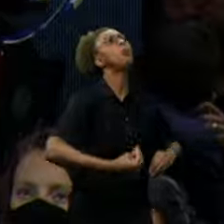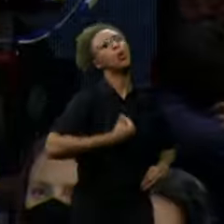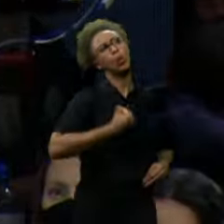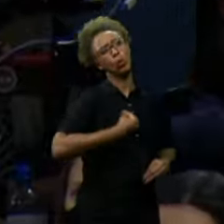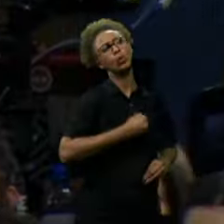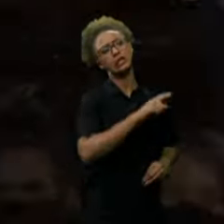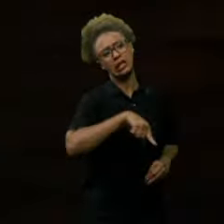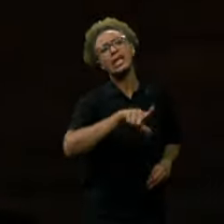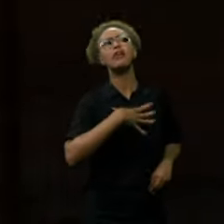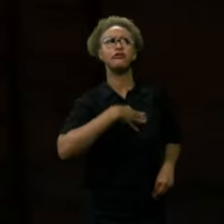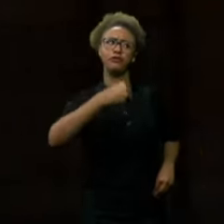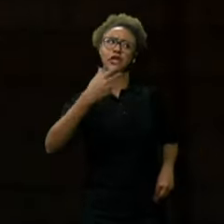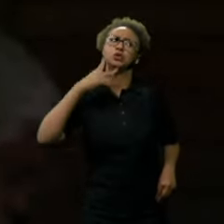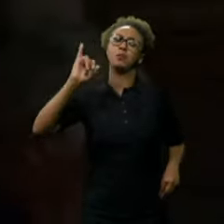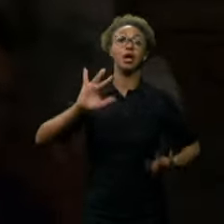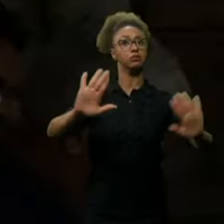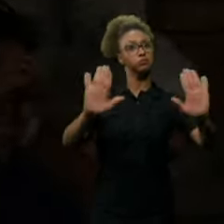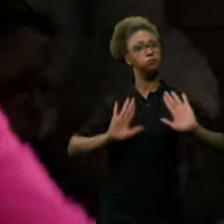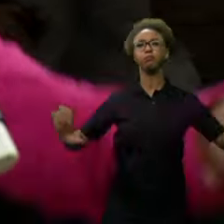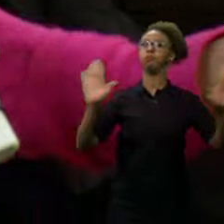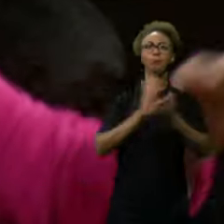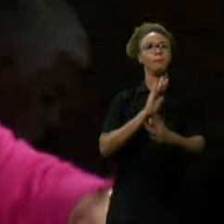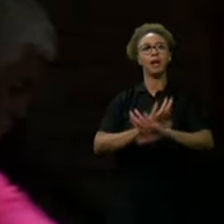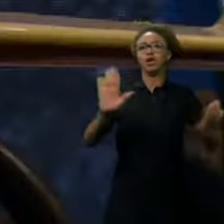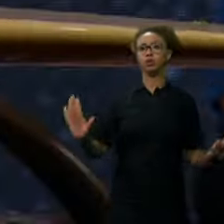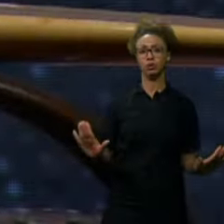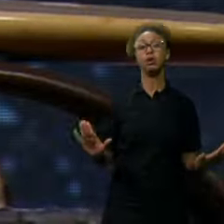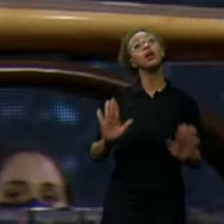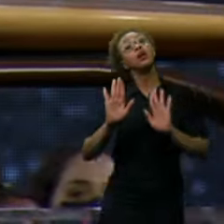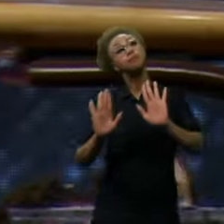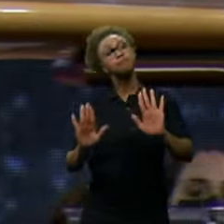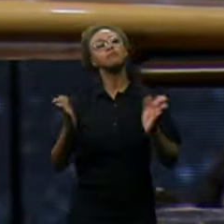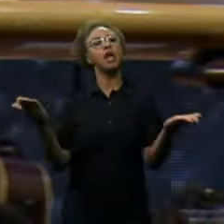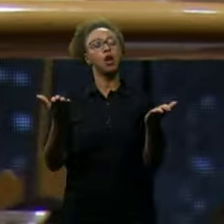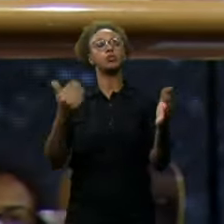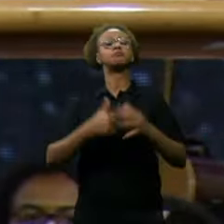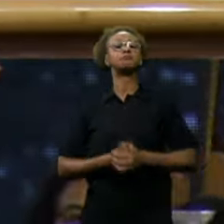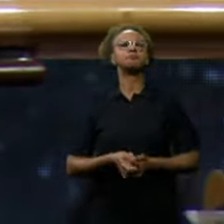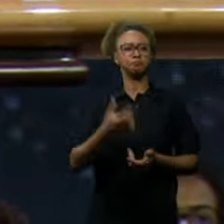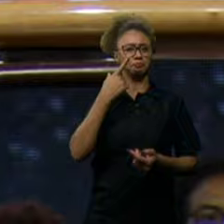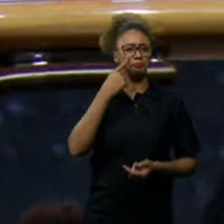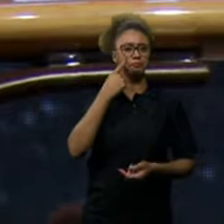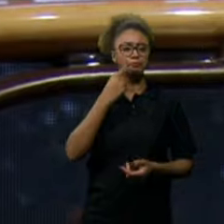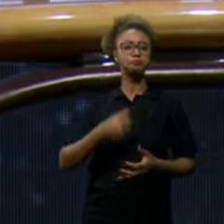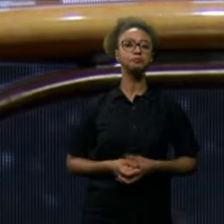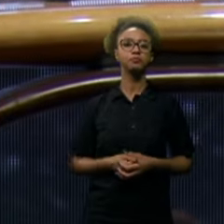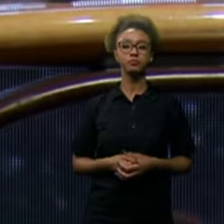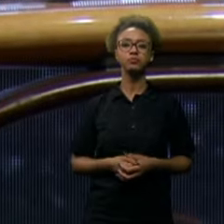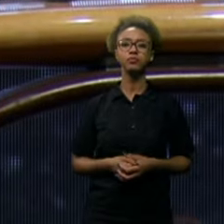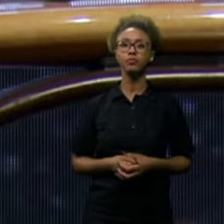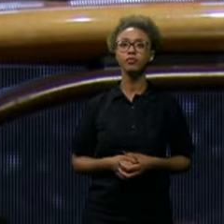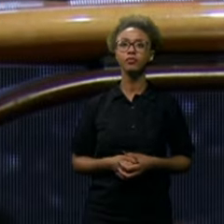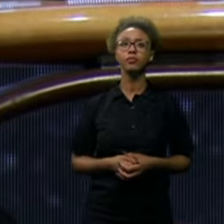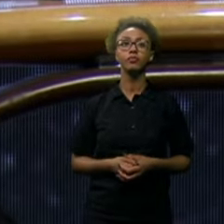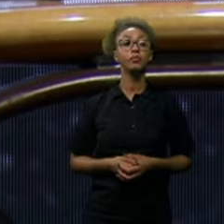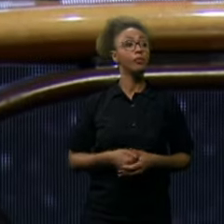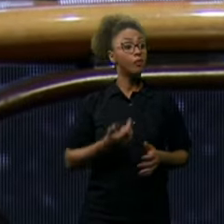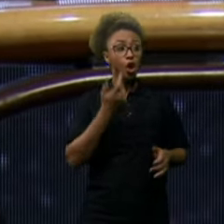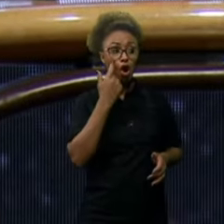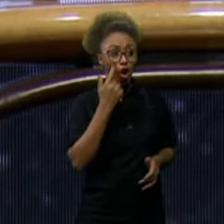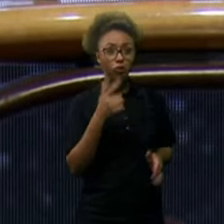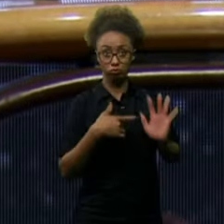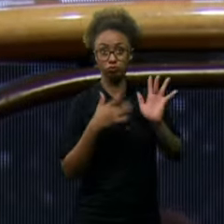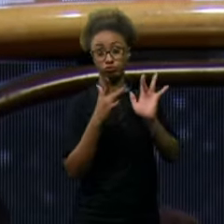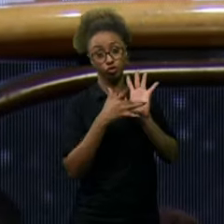filho não que a gente vai ter um negócio aqui E aí Esconde isso e olha o que ele disse eu não quero vocês